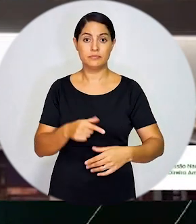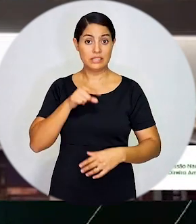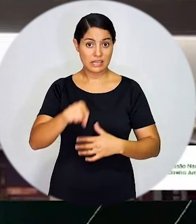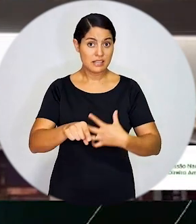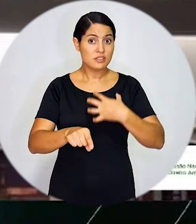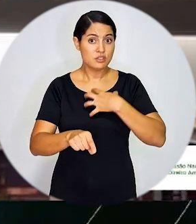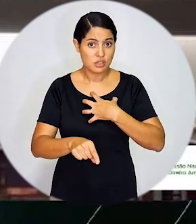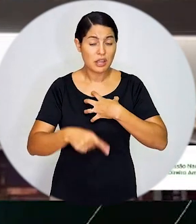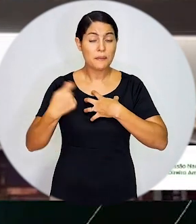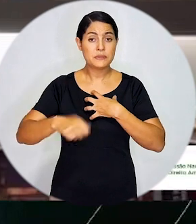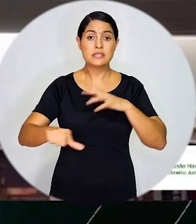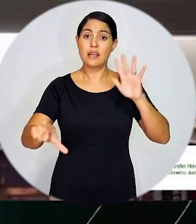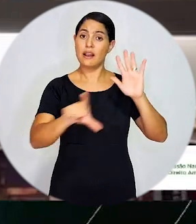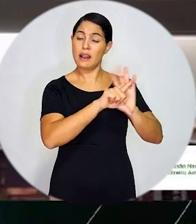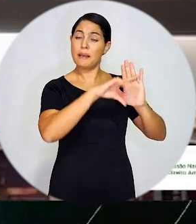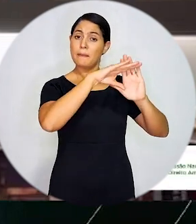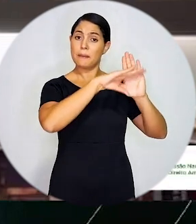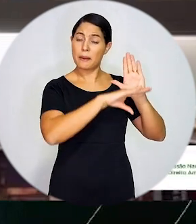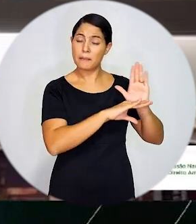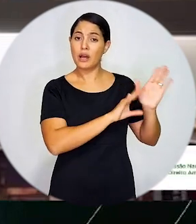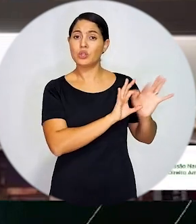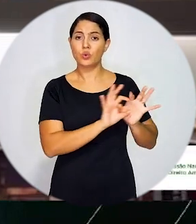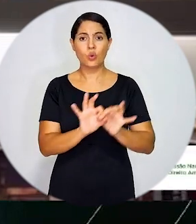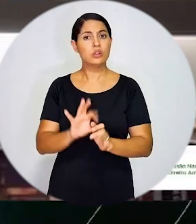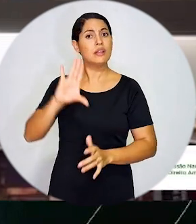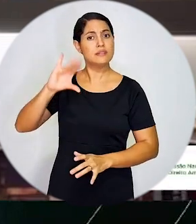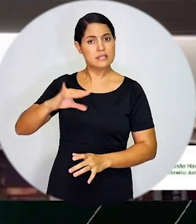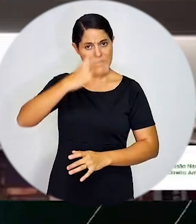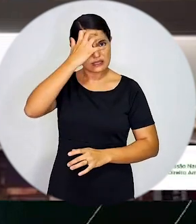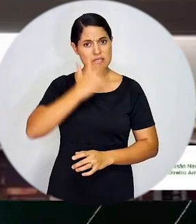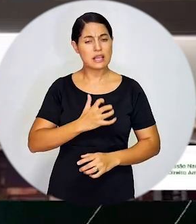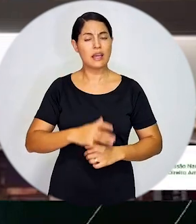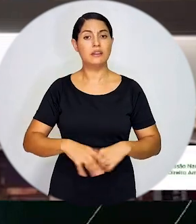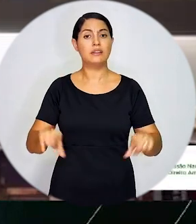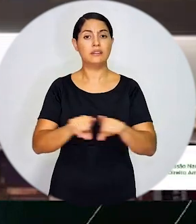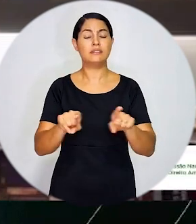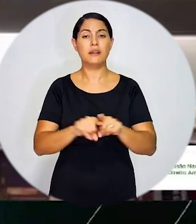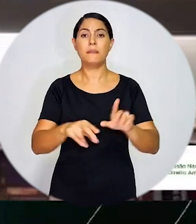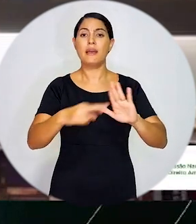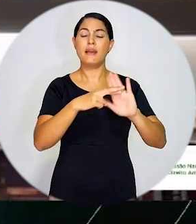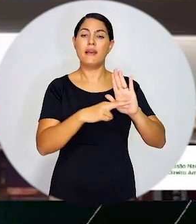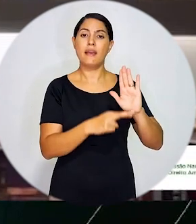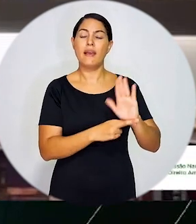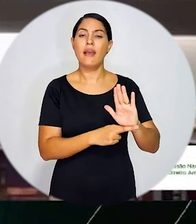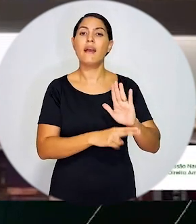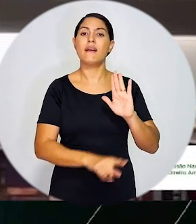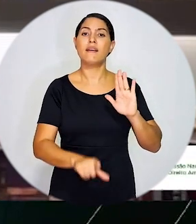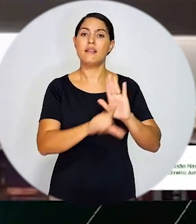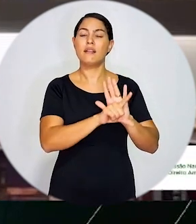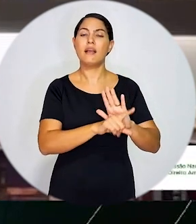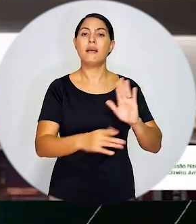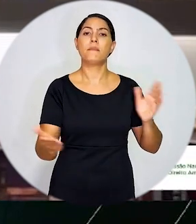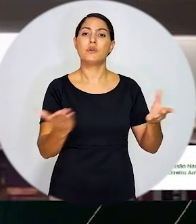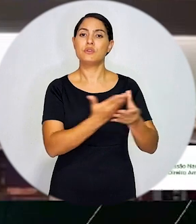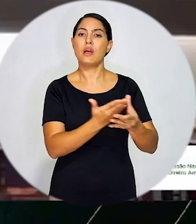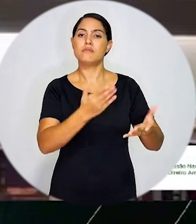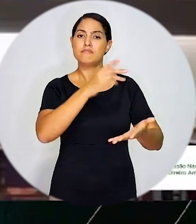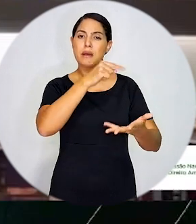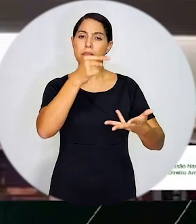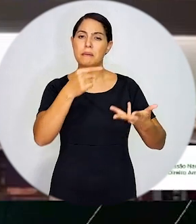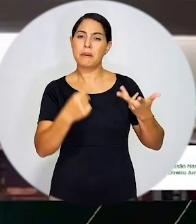precisa ter os pés fincados na legalidade, na ciência séria, no respeito às normas processuais,